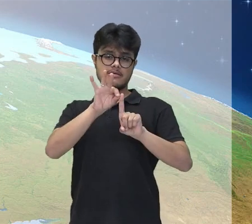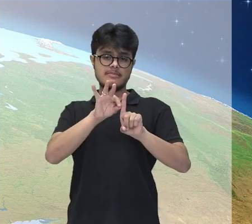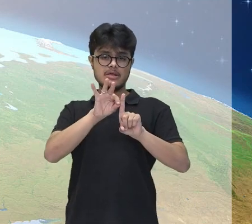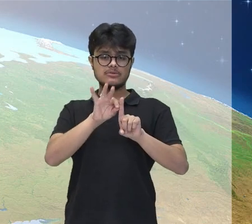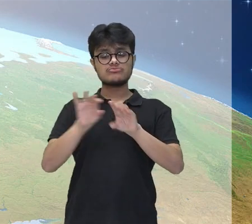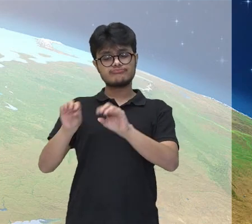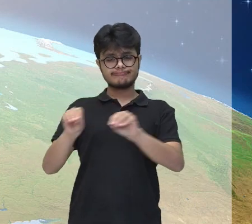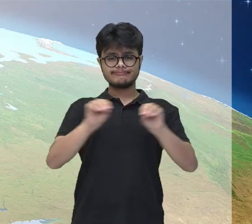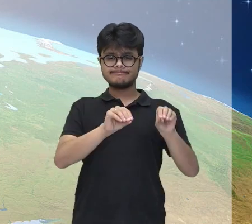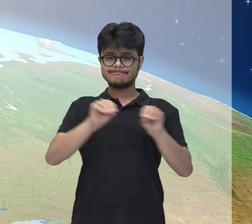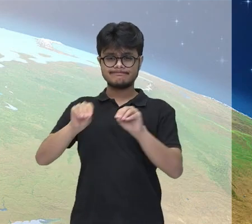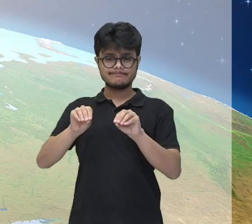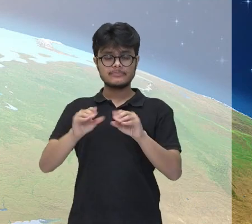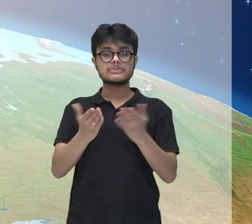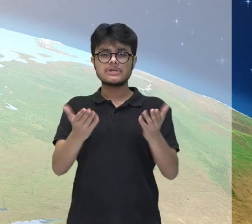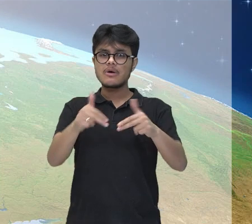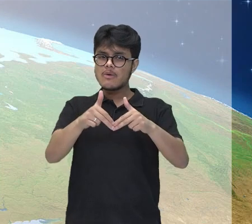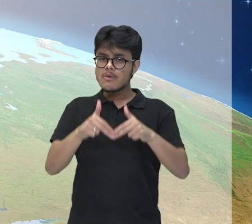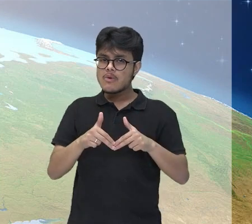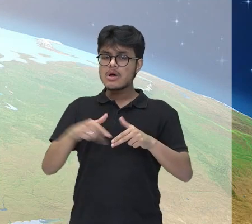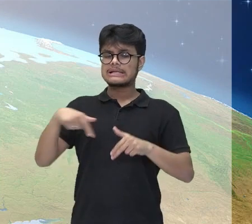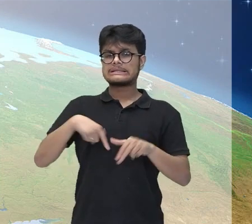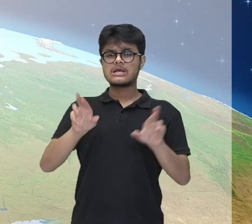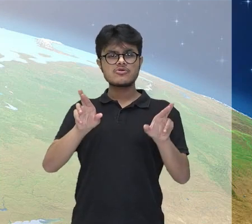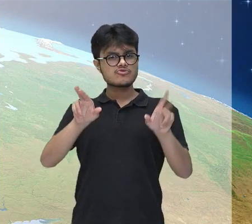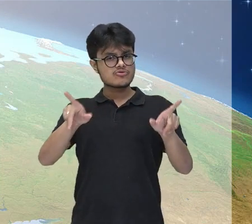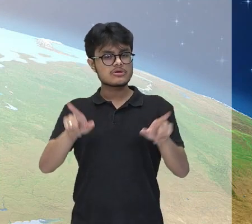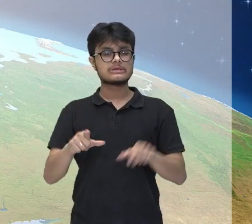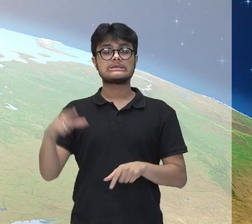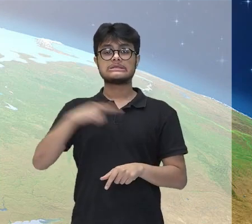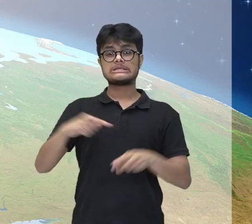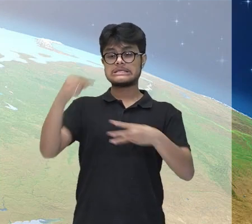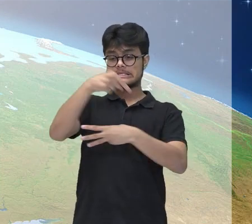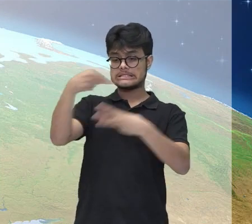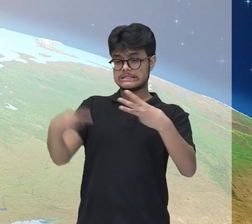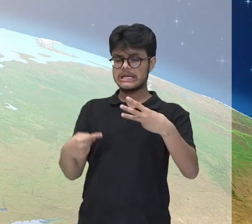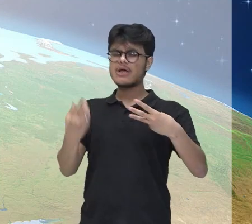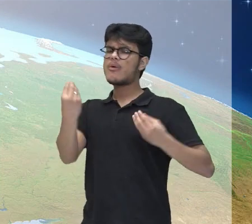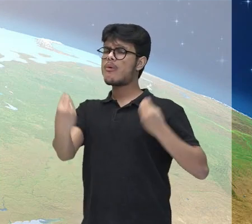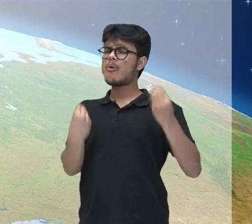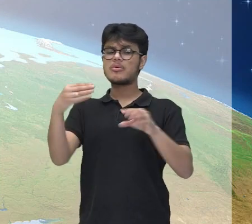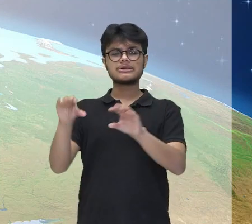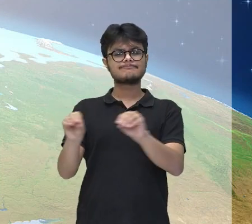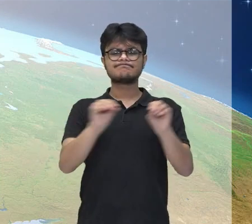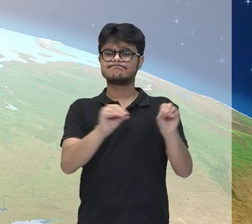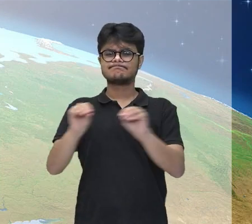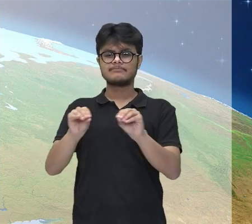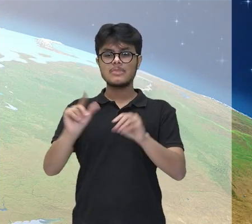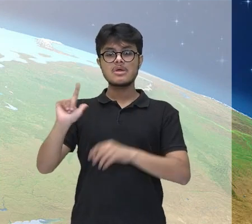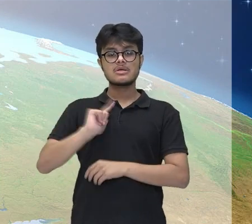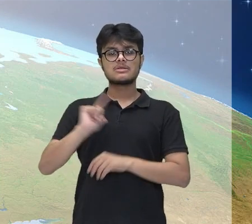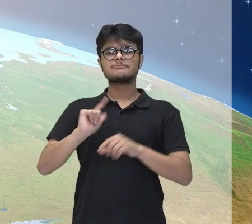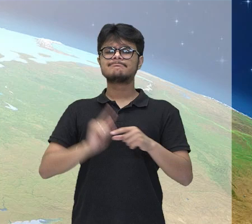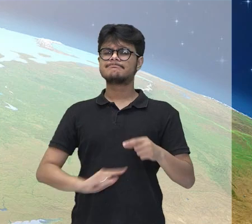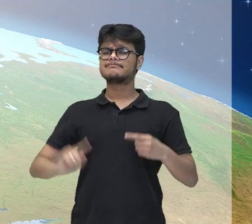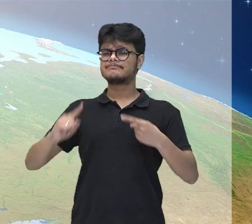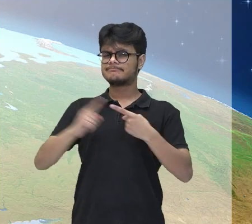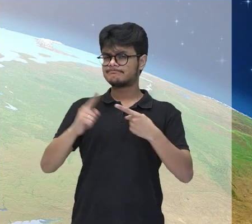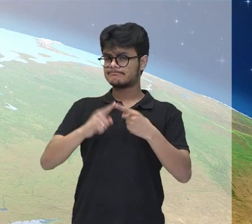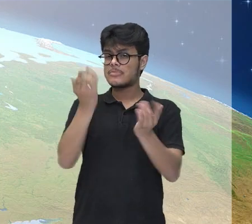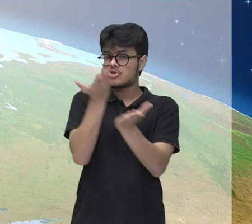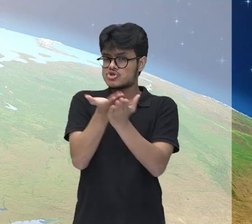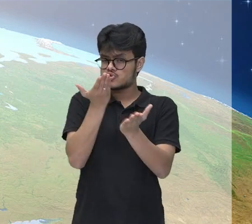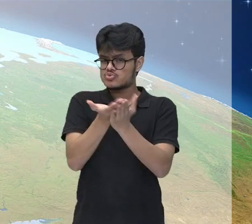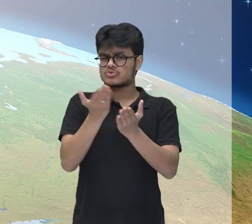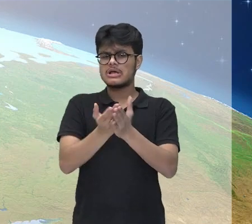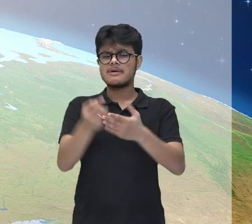Essa transferência pode acontecer de 3 formas. Então, nós vamos passar a compreender aí um pouco mais